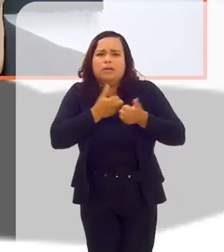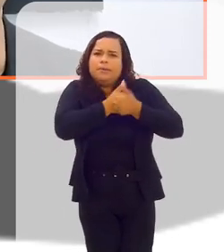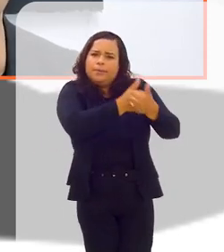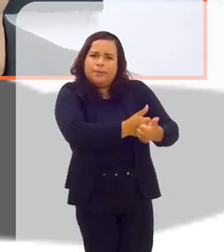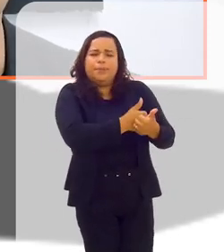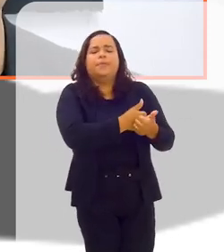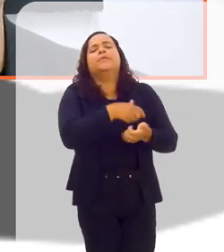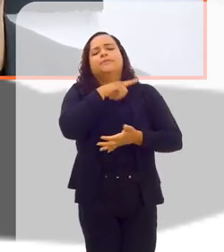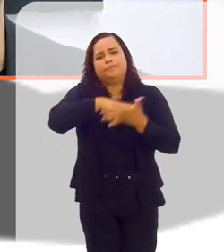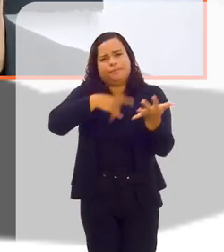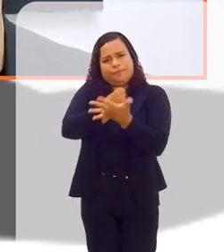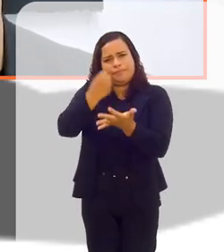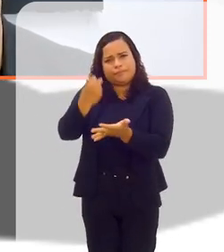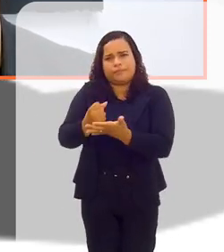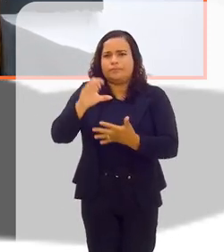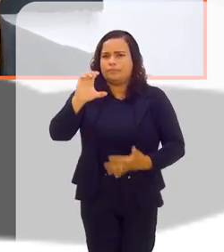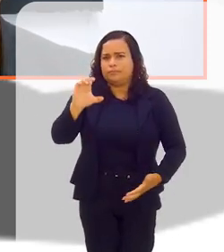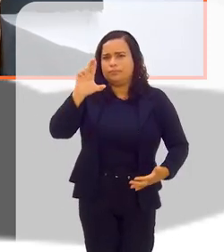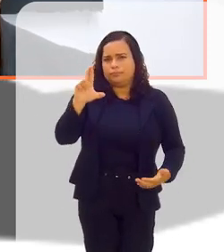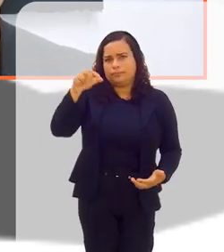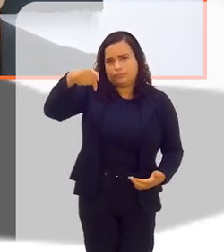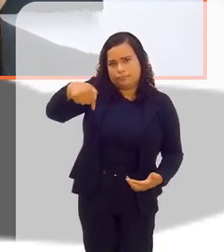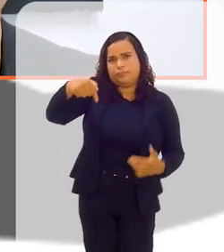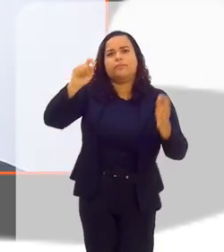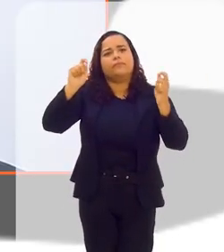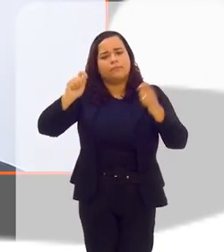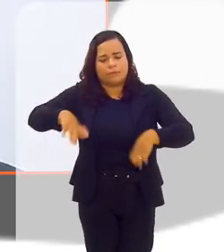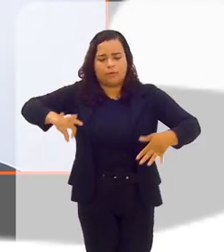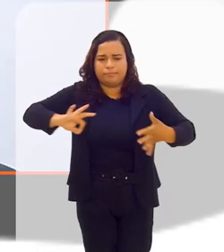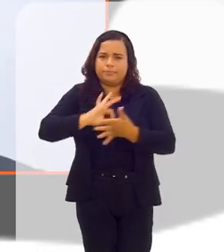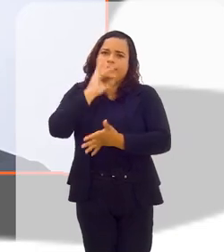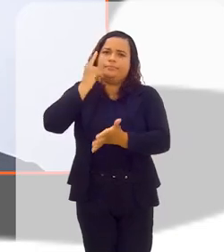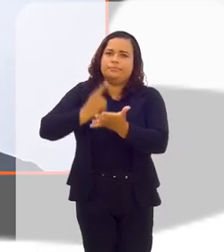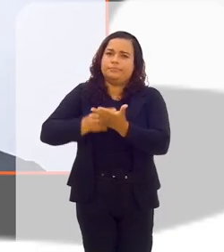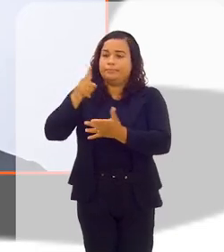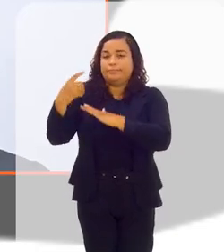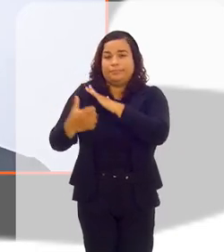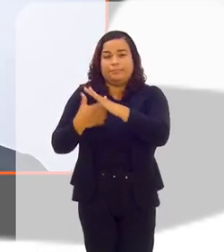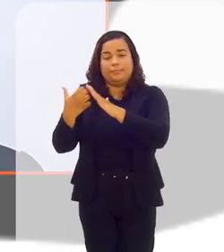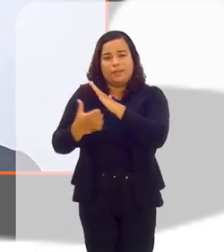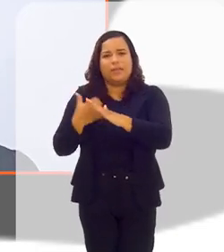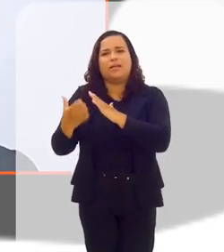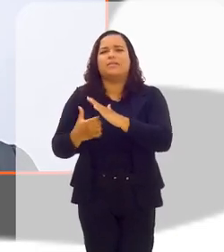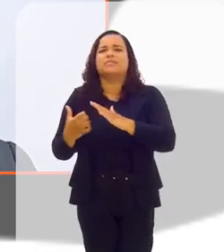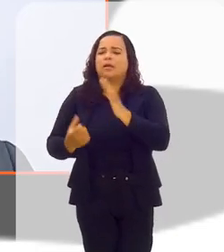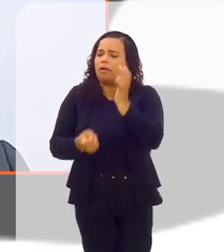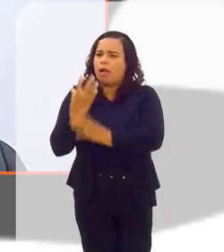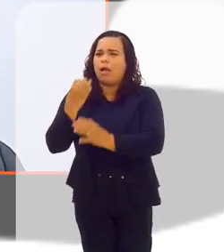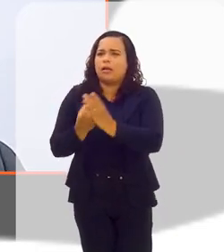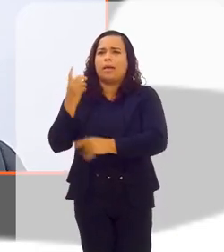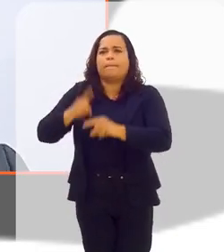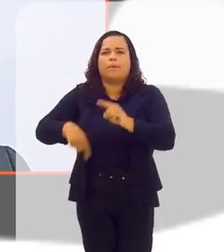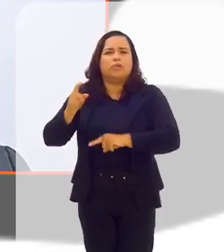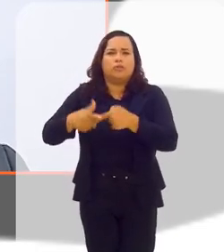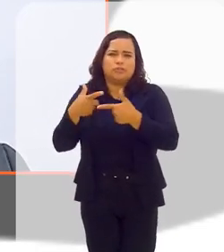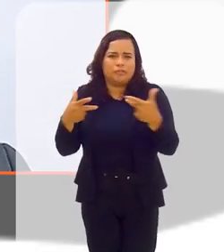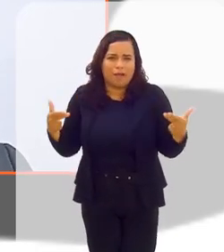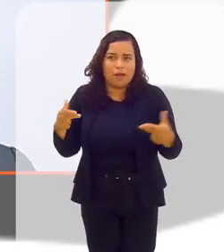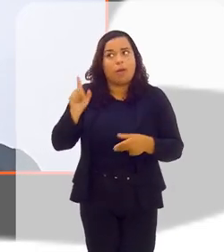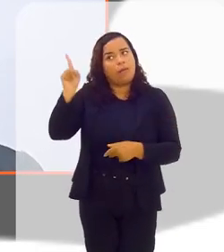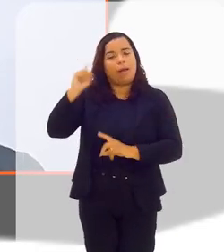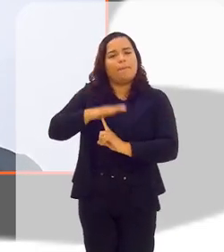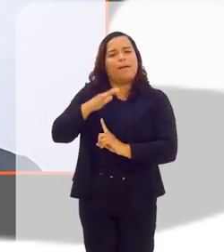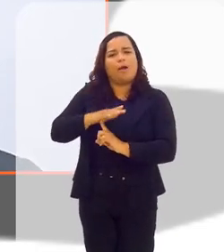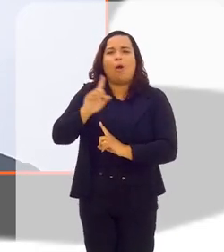do CRQ, né, e poder assinar para uma empresa que fabricasse produtos domissanitários para o meu pai lá no Paraná. Essa era